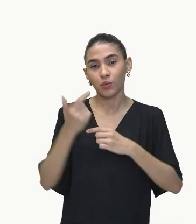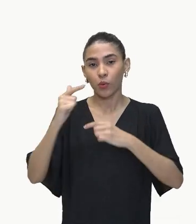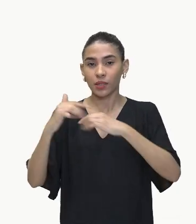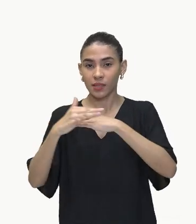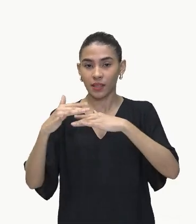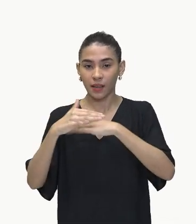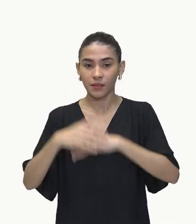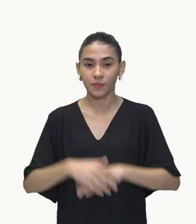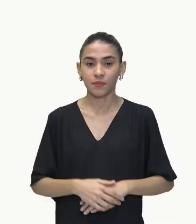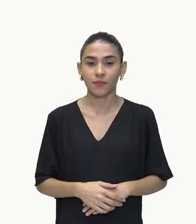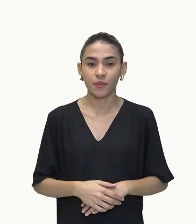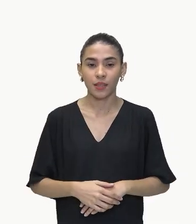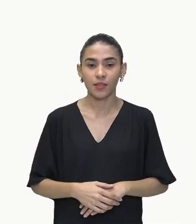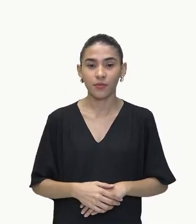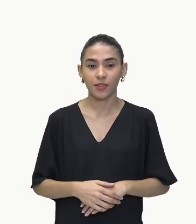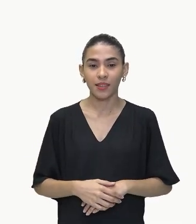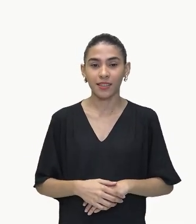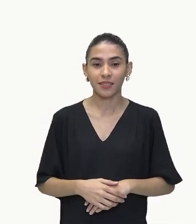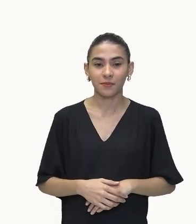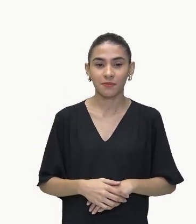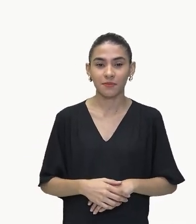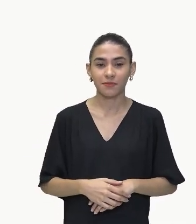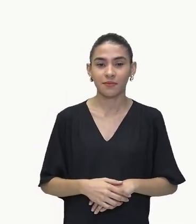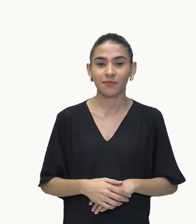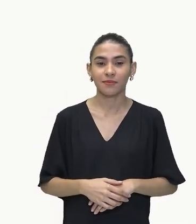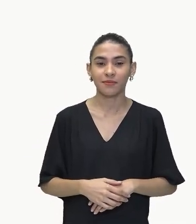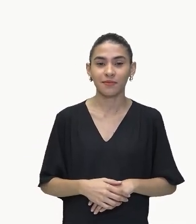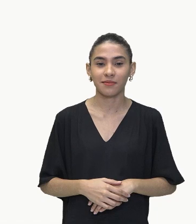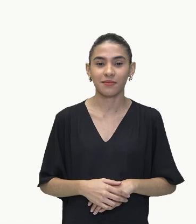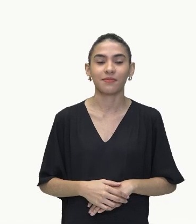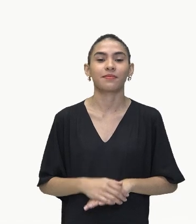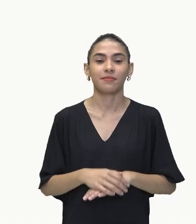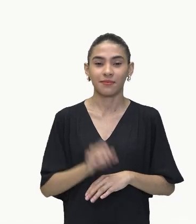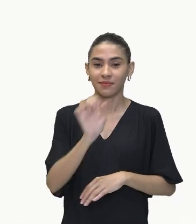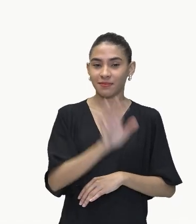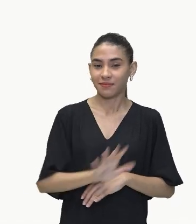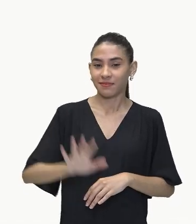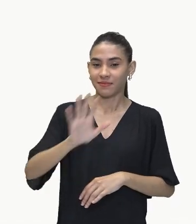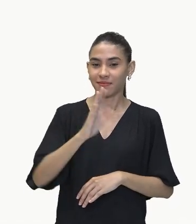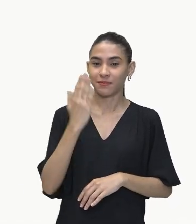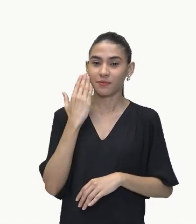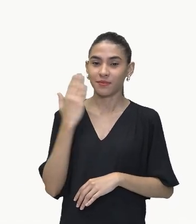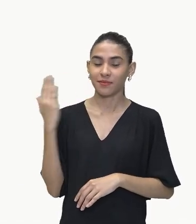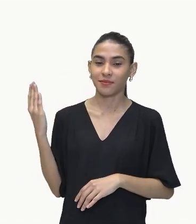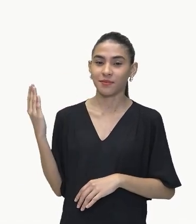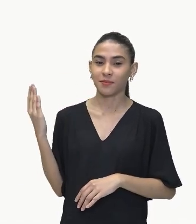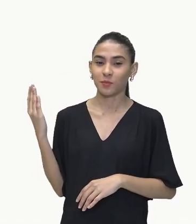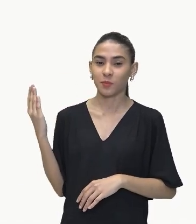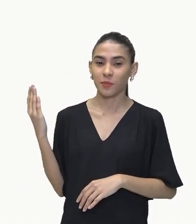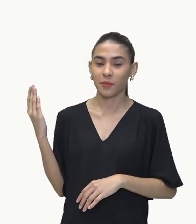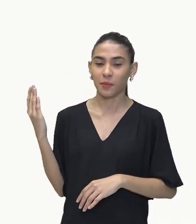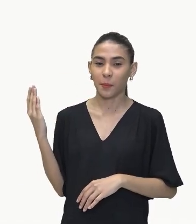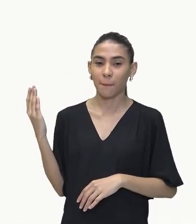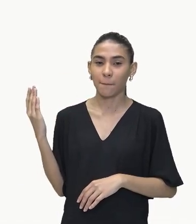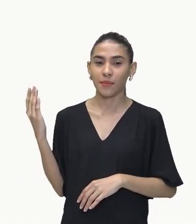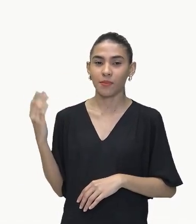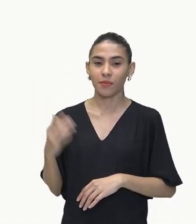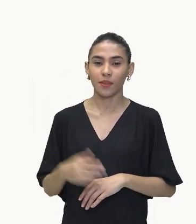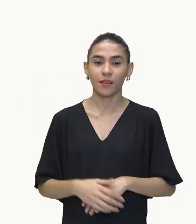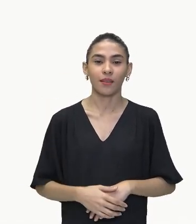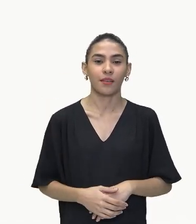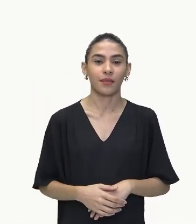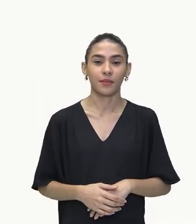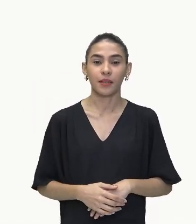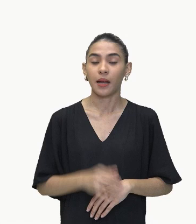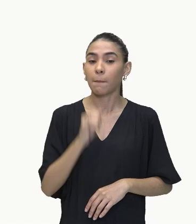Vamos observar aqui esse gráfico de forma ampliada para vocês entenderem o seguinte. Aqui está o